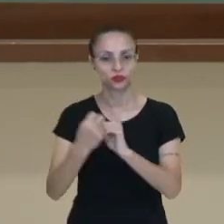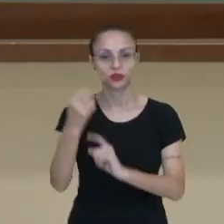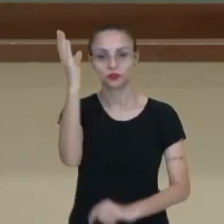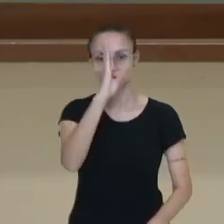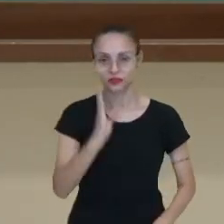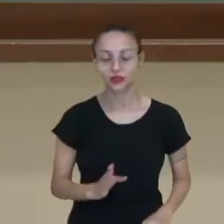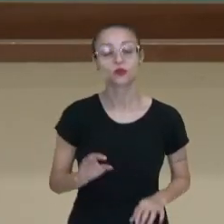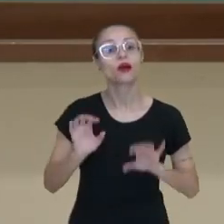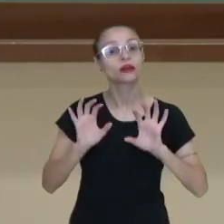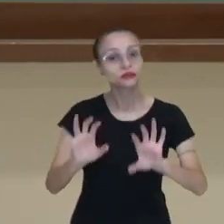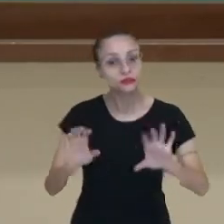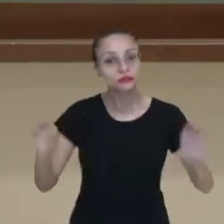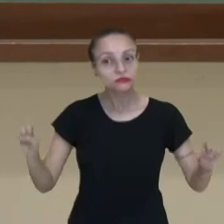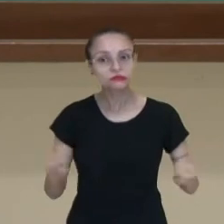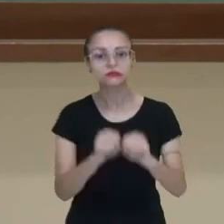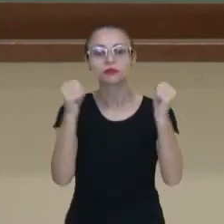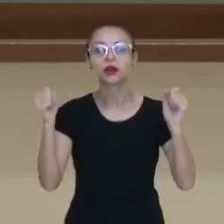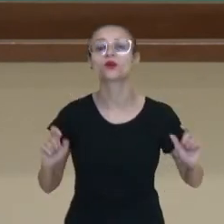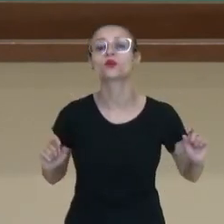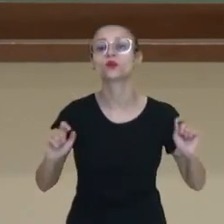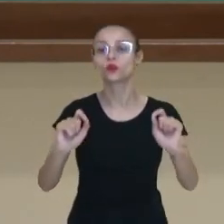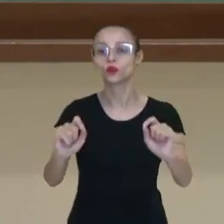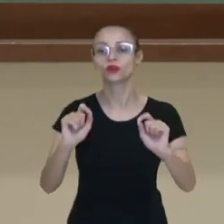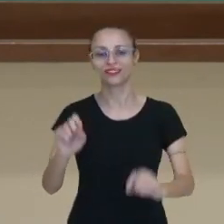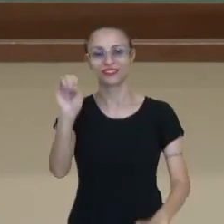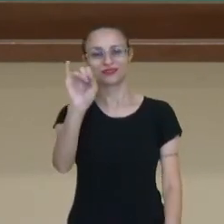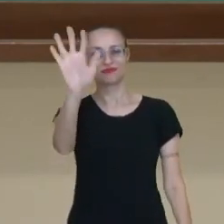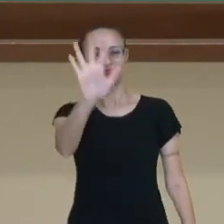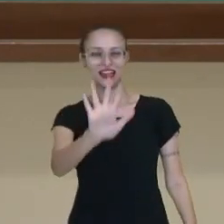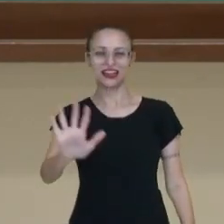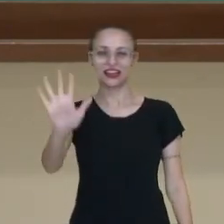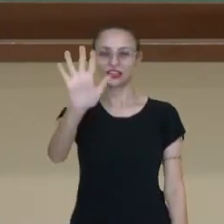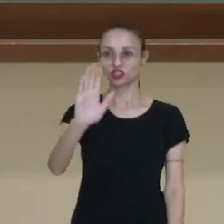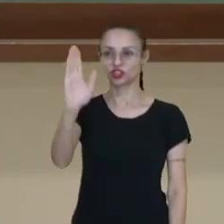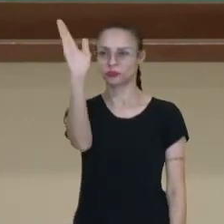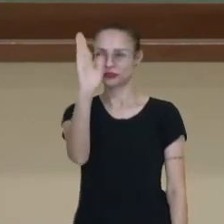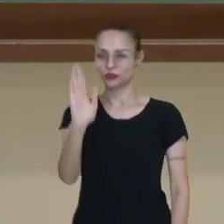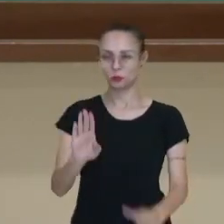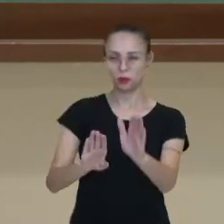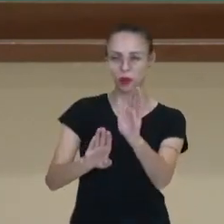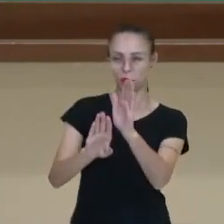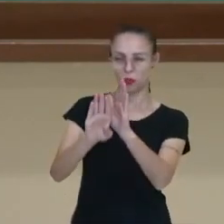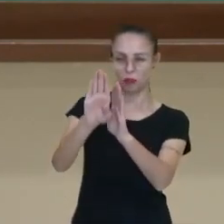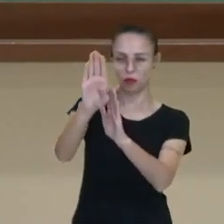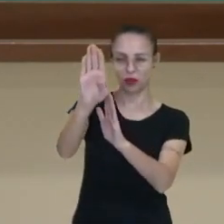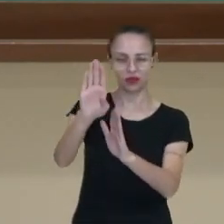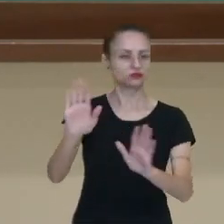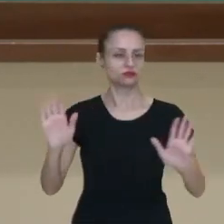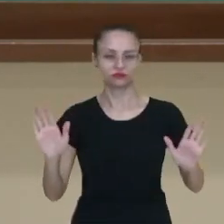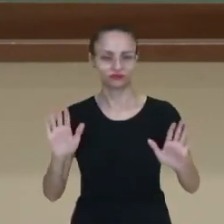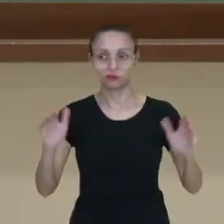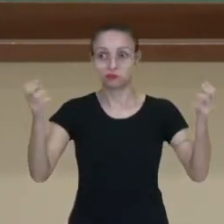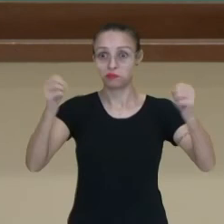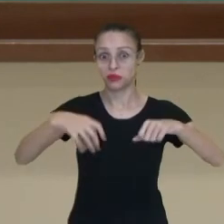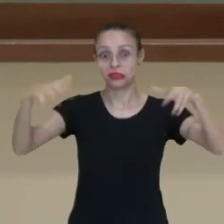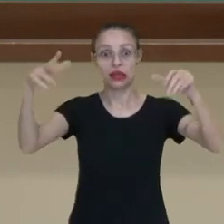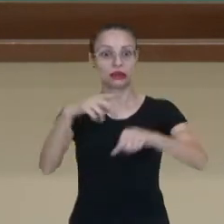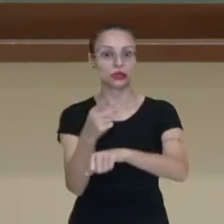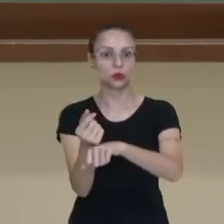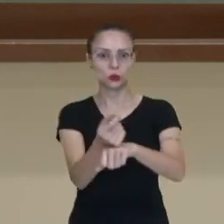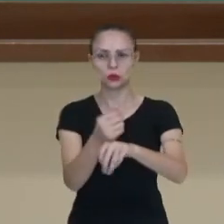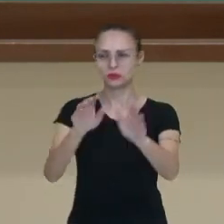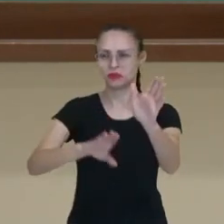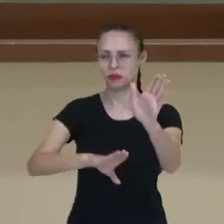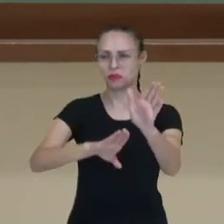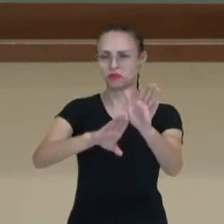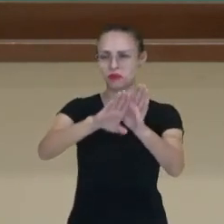eles procuravam quebrar justamente aquela imagem que se tinha do progresso brasileiro, do milagre econômico, do grande crescimento.